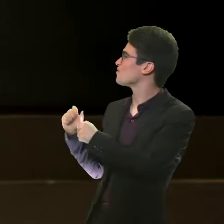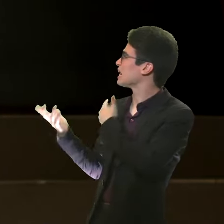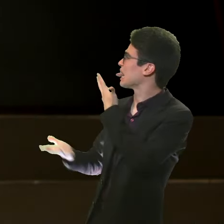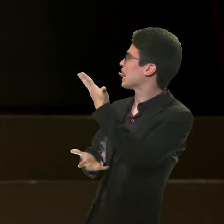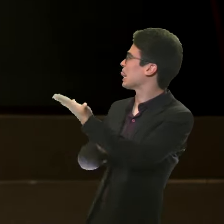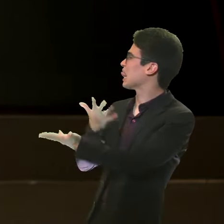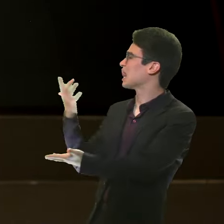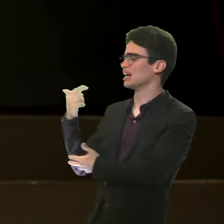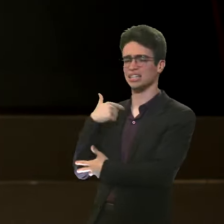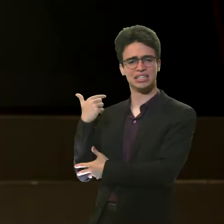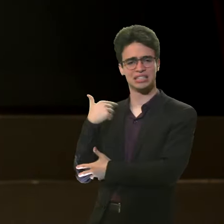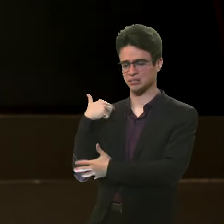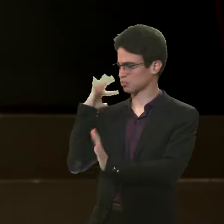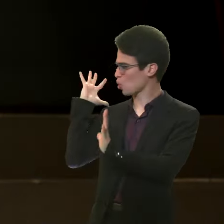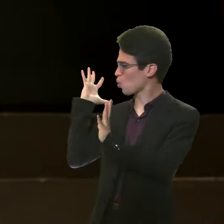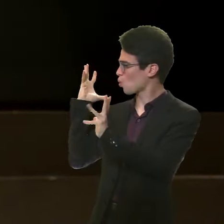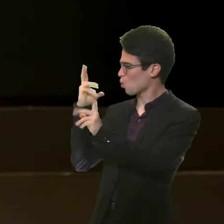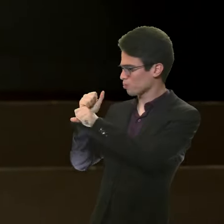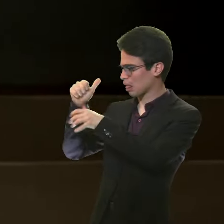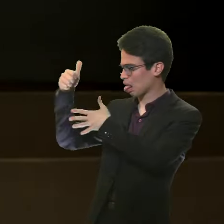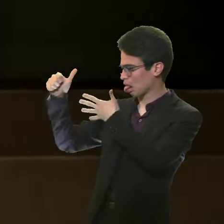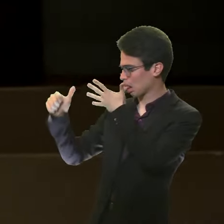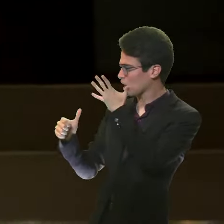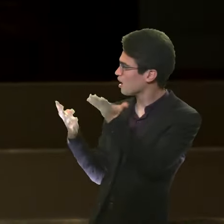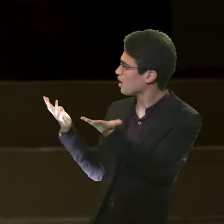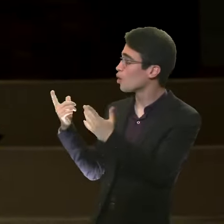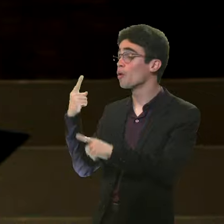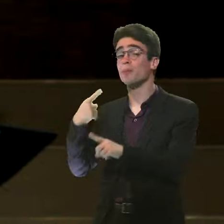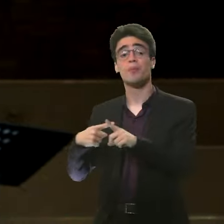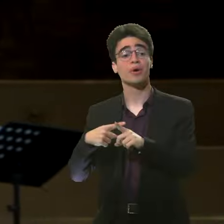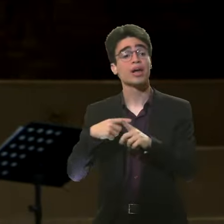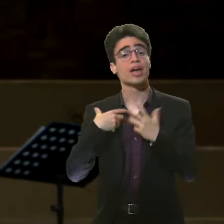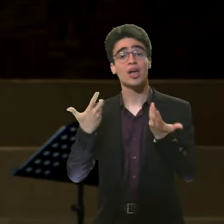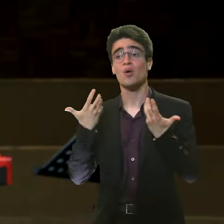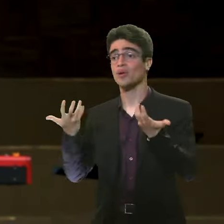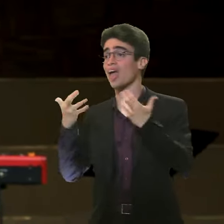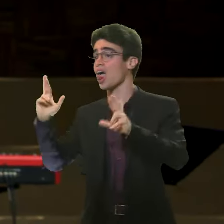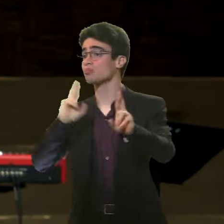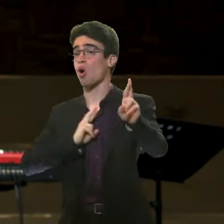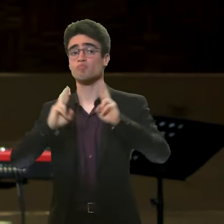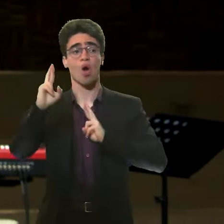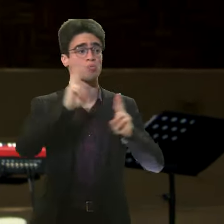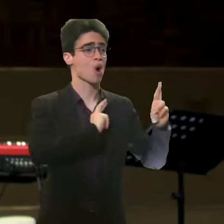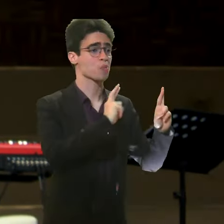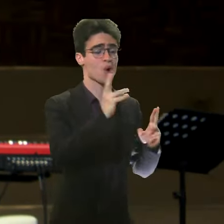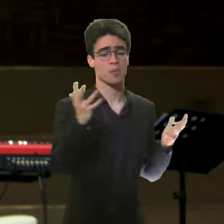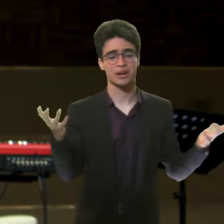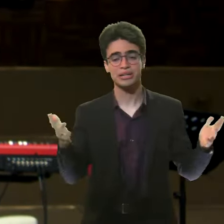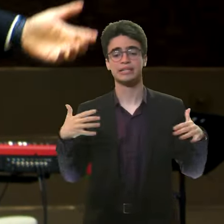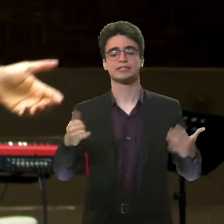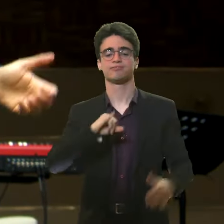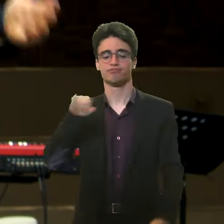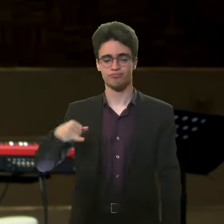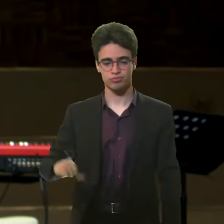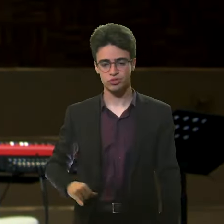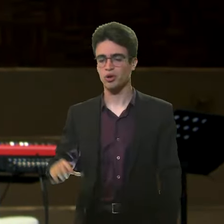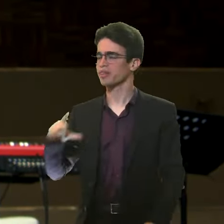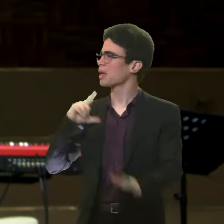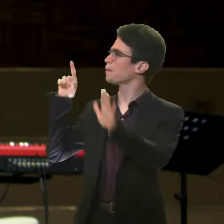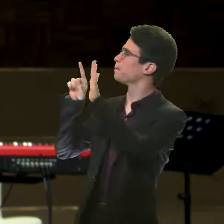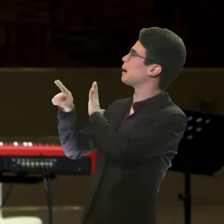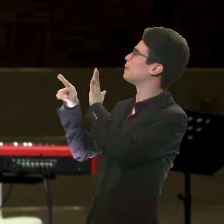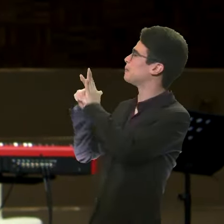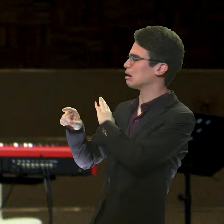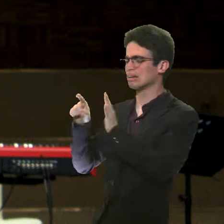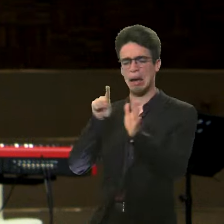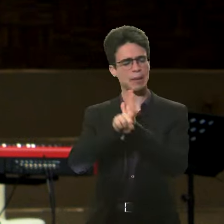começa a analisar, já porque a gente busca respostas. E Jó buscava respostas, ele perguntava para Deus, para os amigos ali,